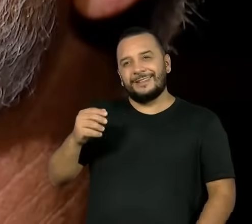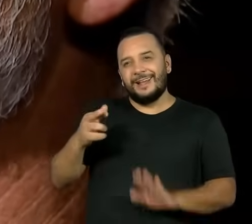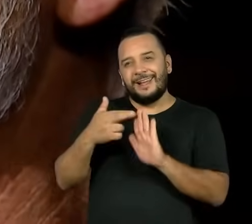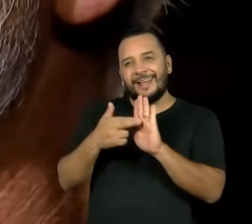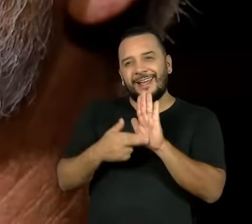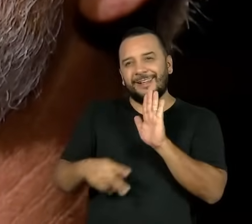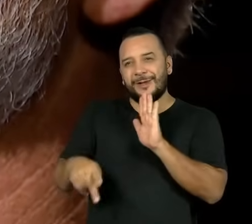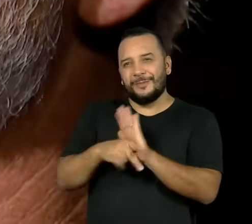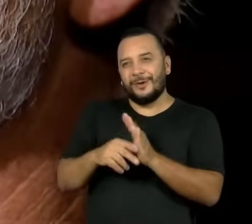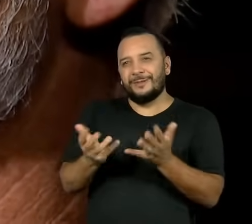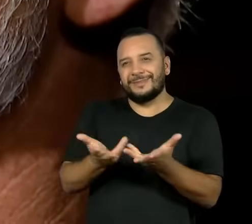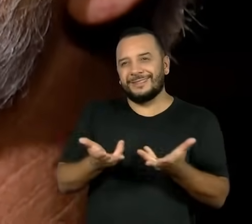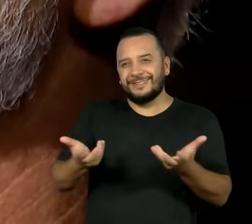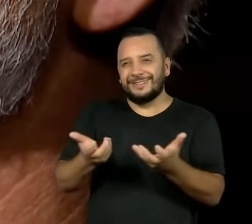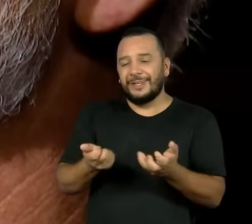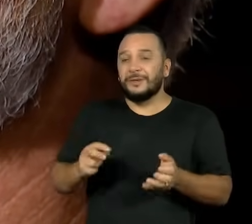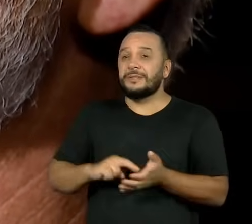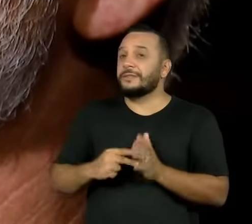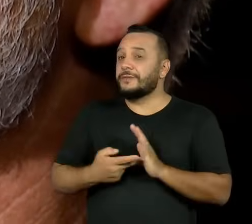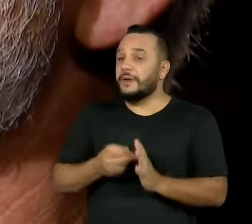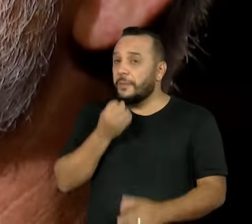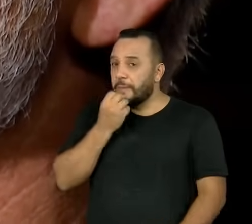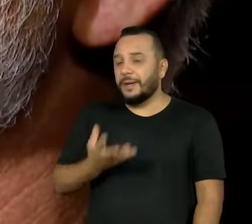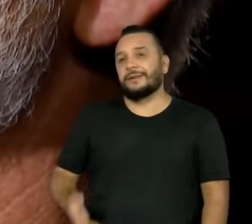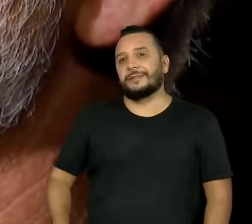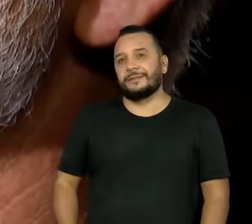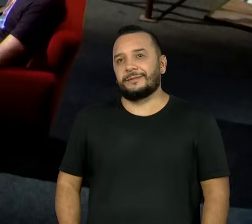né? Como é que ela